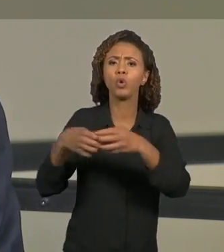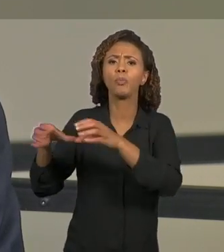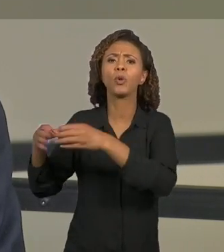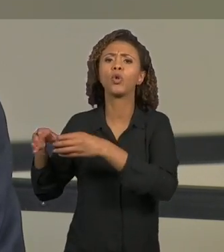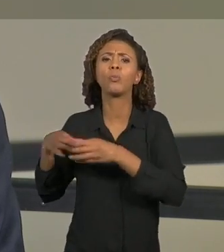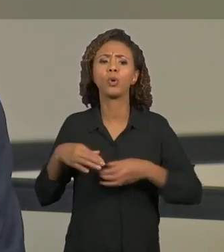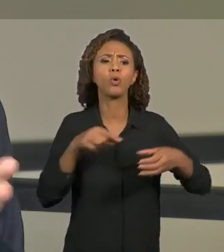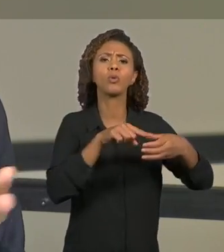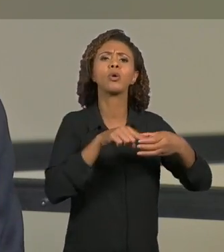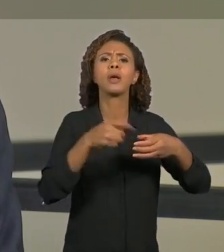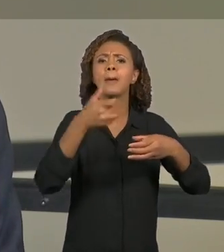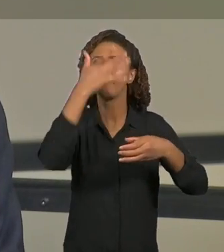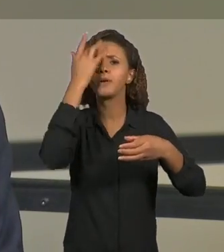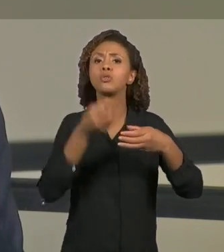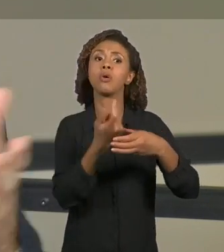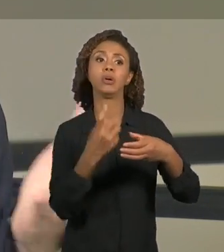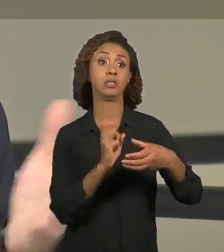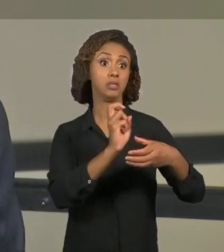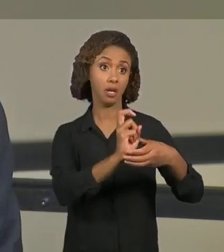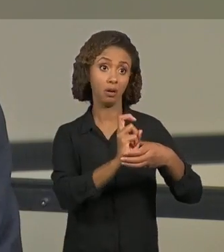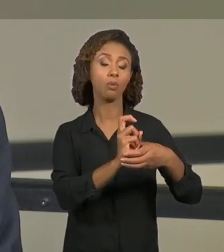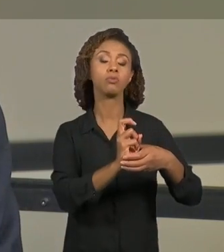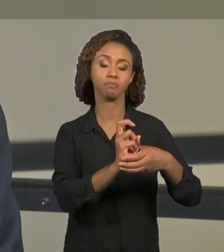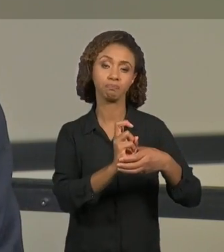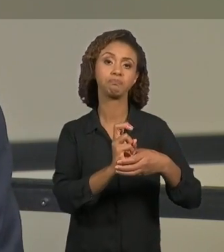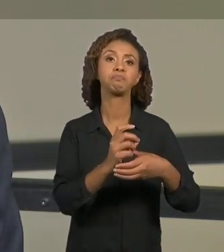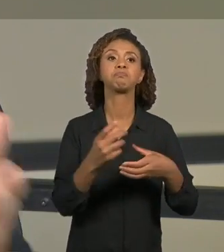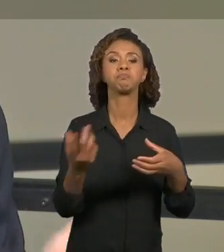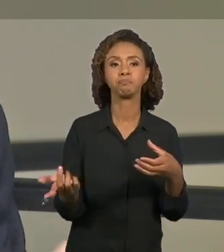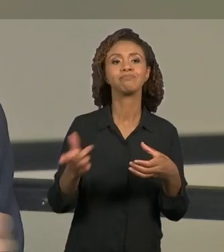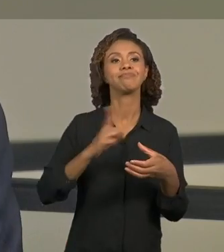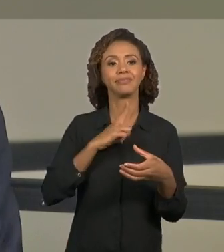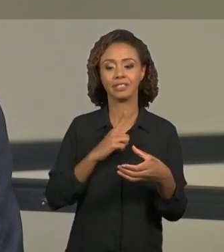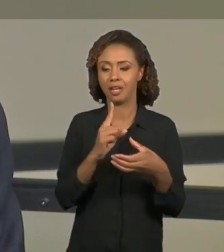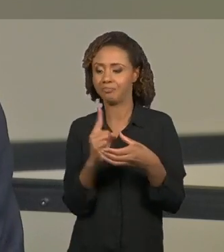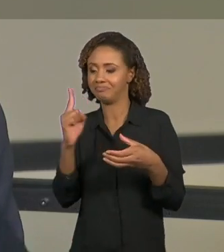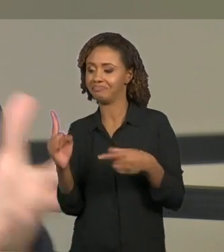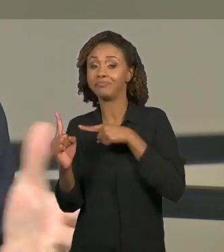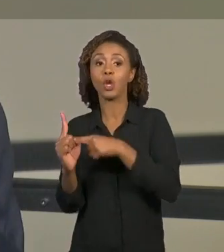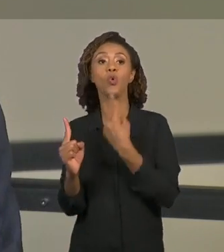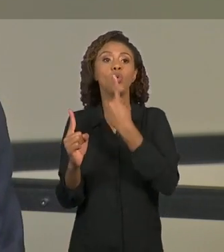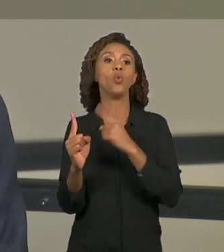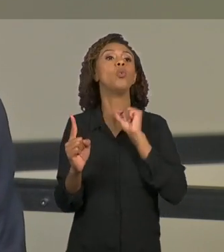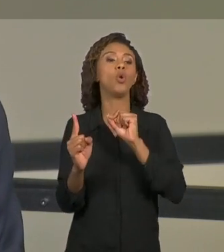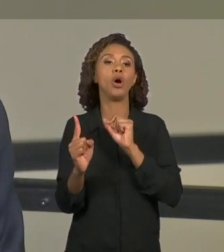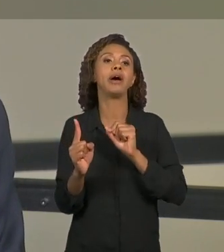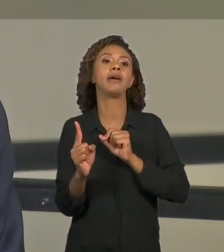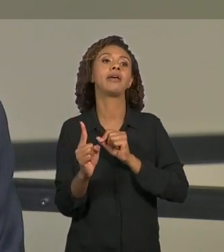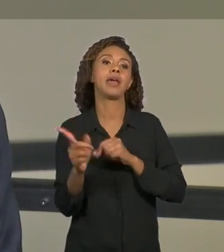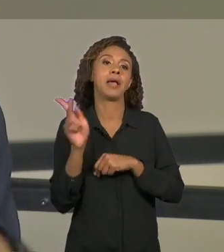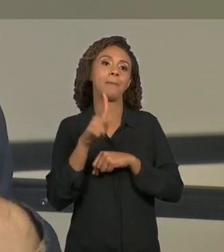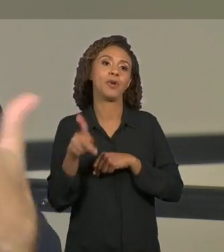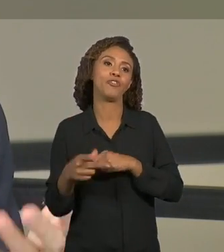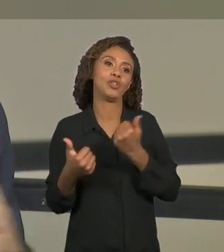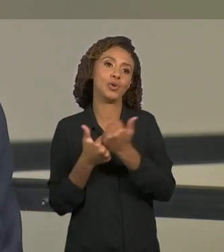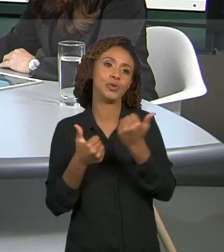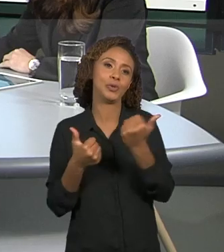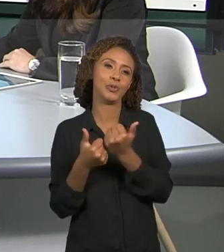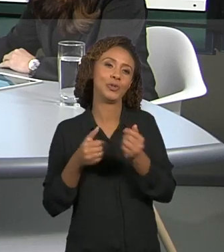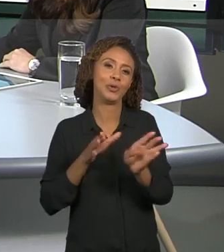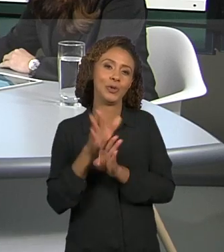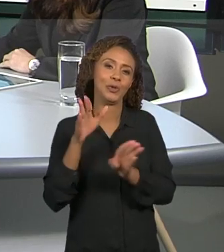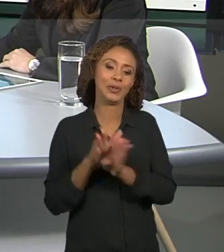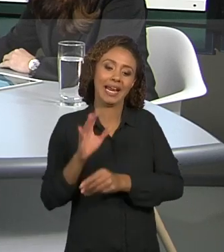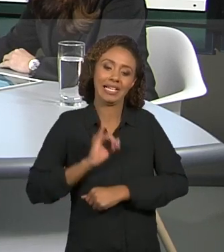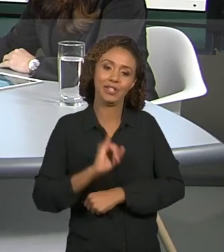cada grupo devidamente orientados pelos produtores que vão acabaram de ser selecionados aí pela universo deve